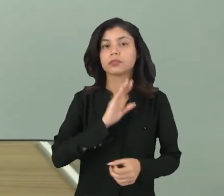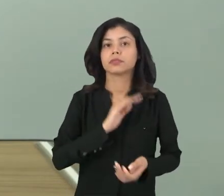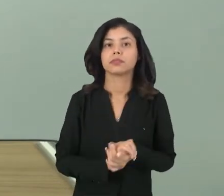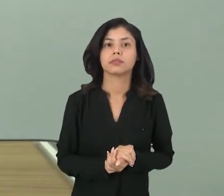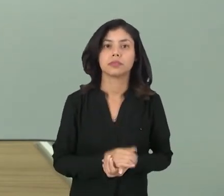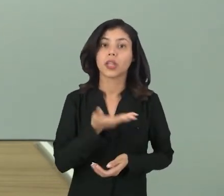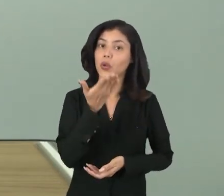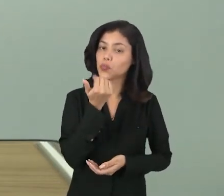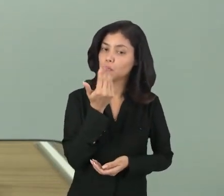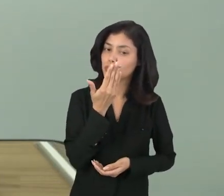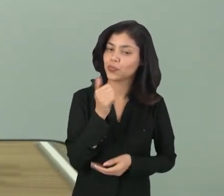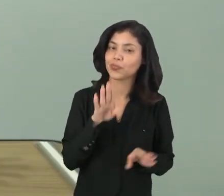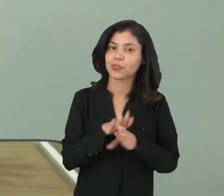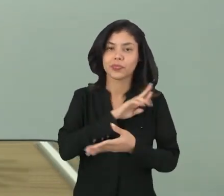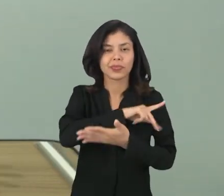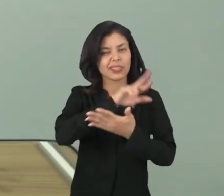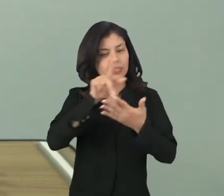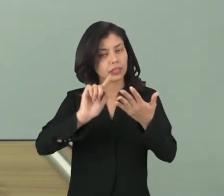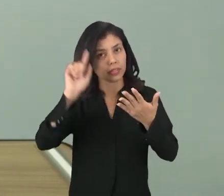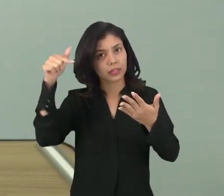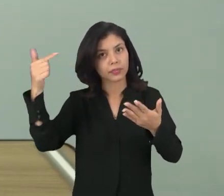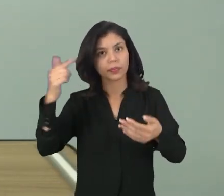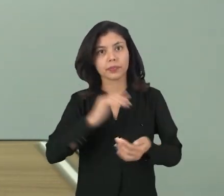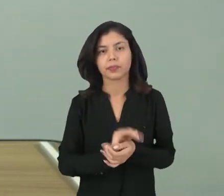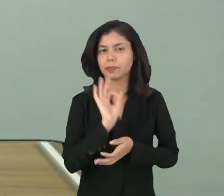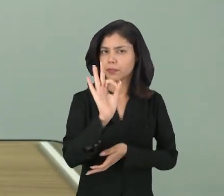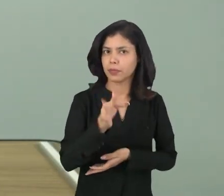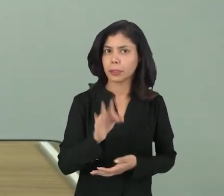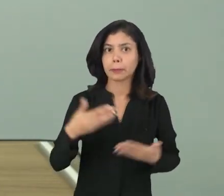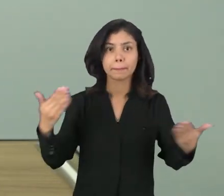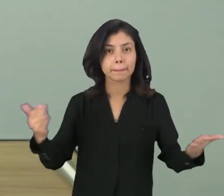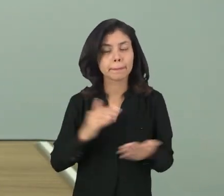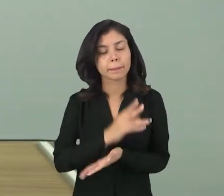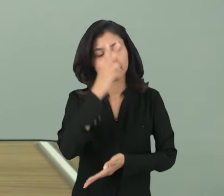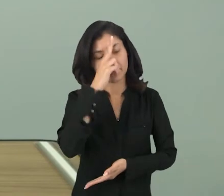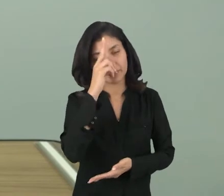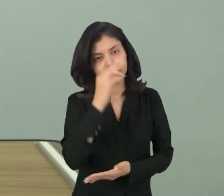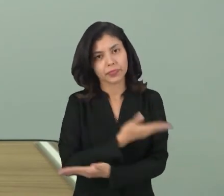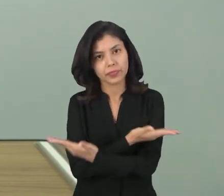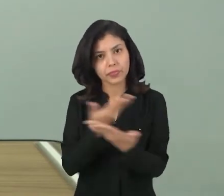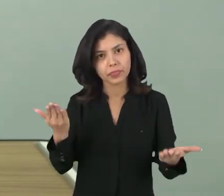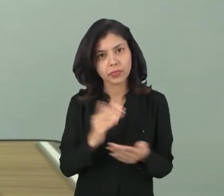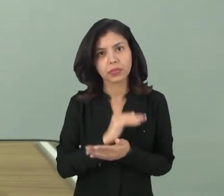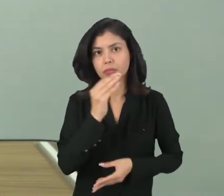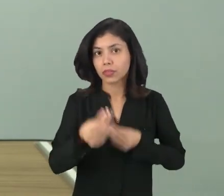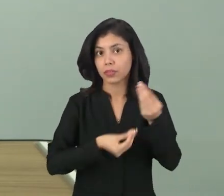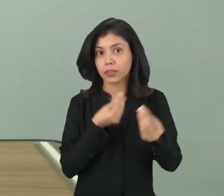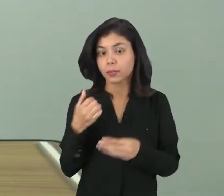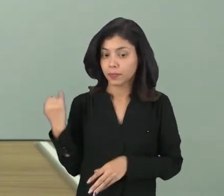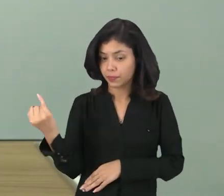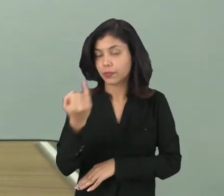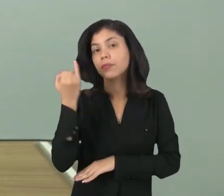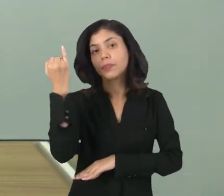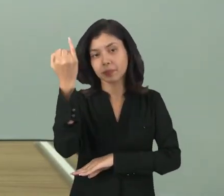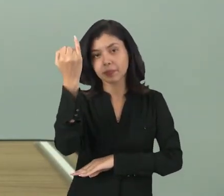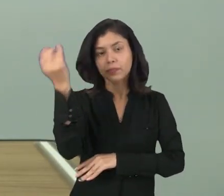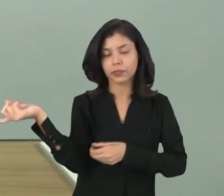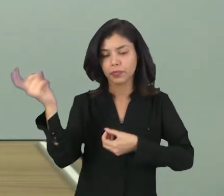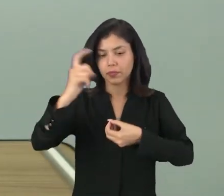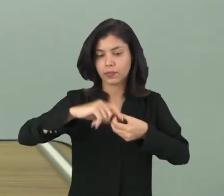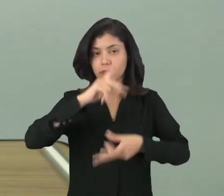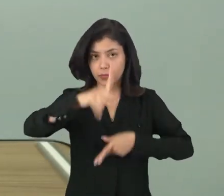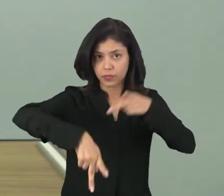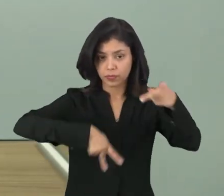nossa gastronomia e em vários outros ramos, certo? Então eu quero lembrar aqui para você como foi importante a vinda